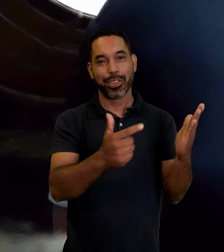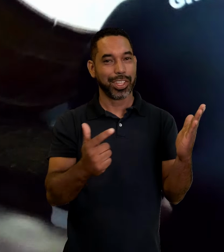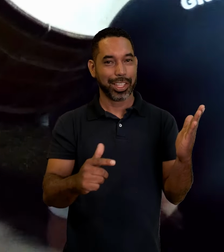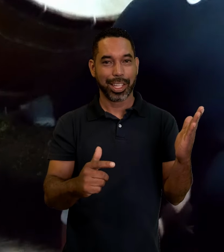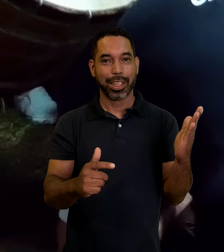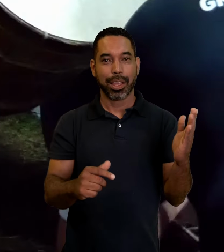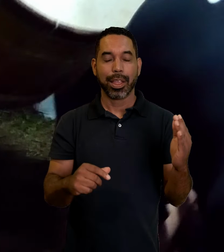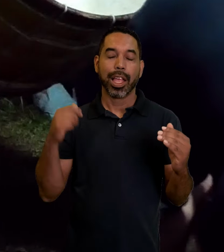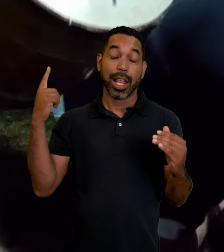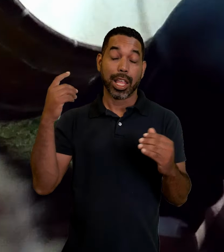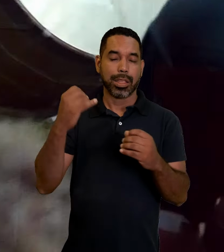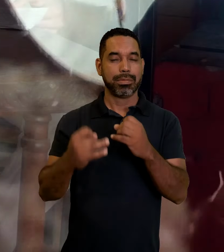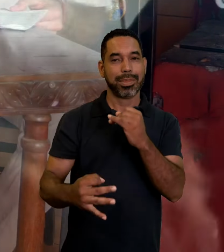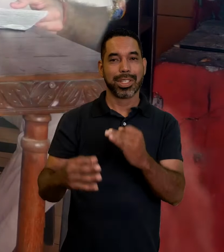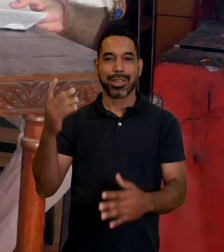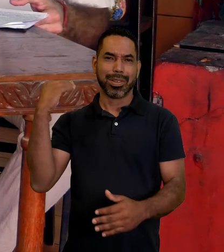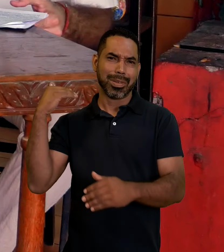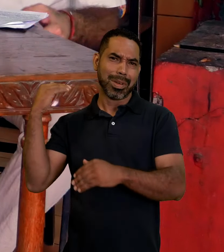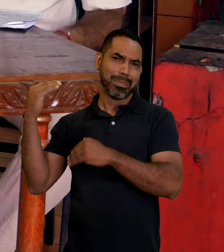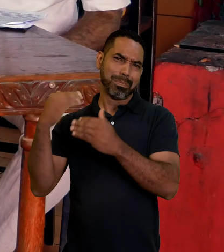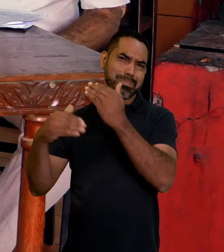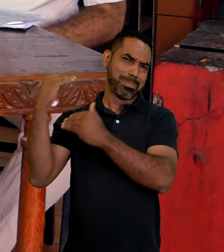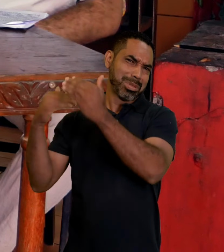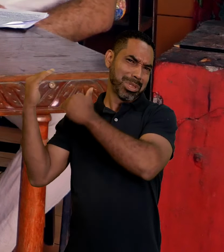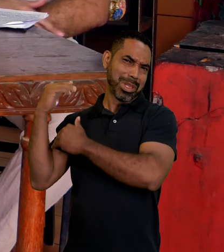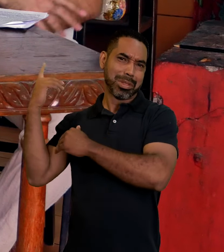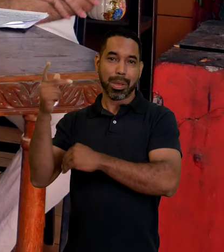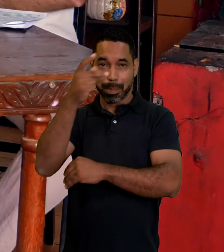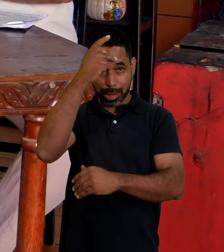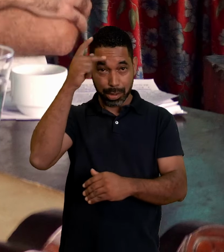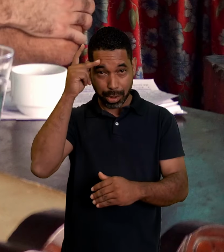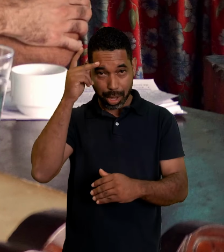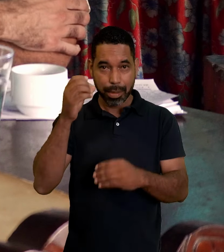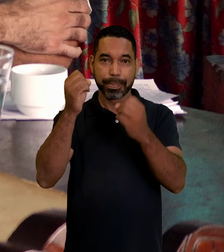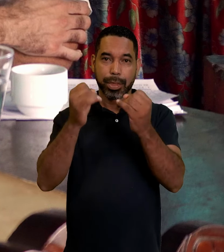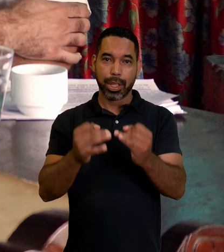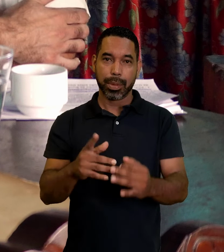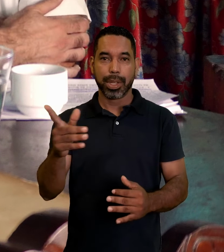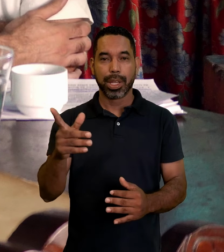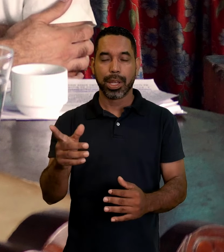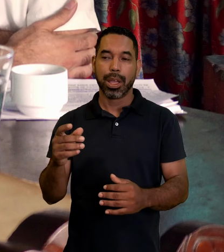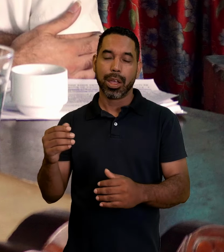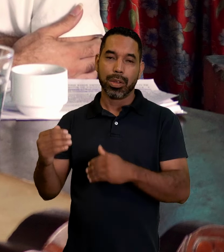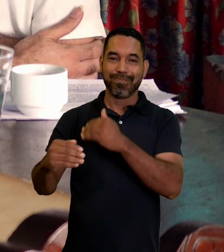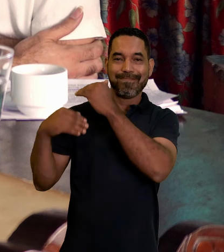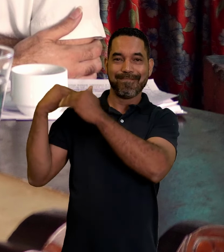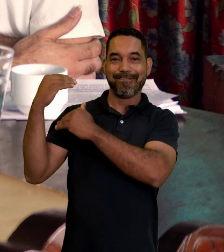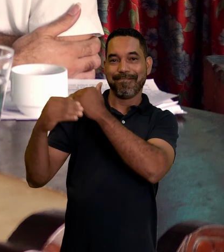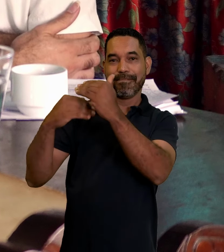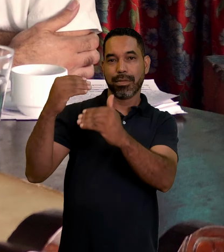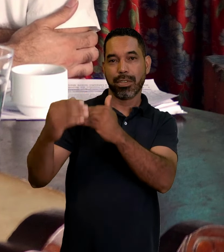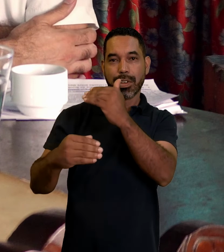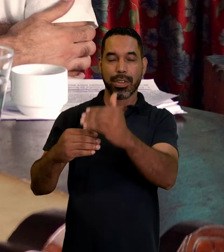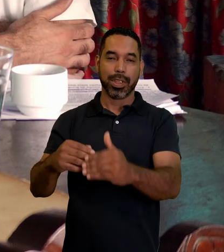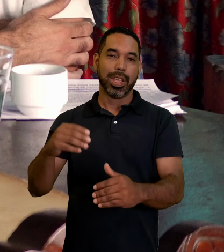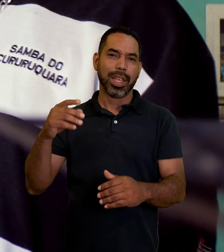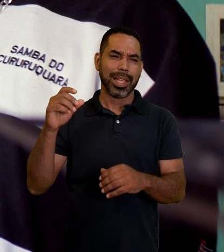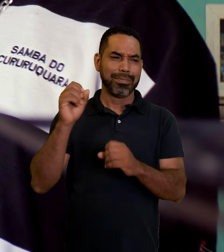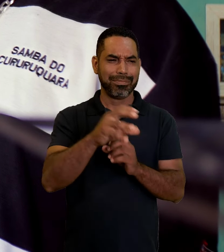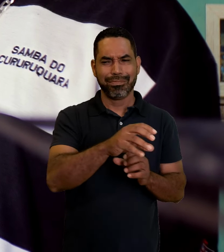da tradição oral, né? Então a gente nunca vai ter um registro exato da onde, como surgiu. O que a gente sabe é que nasce